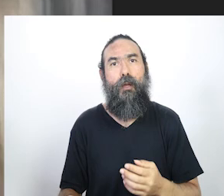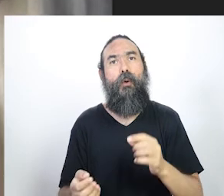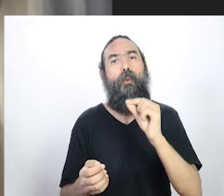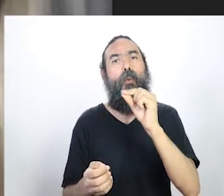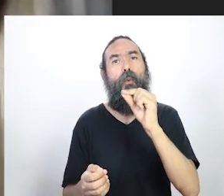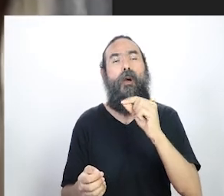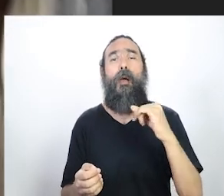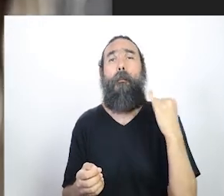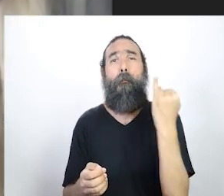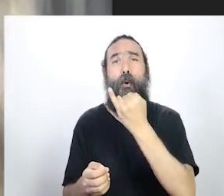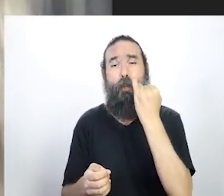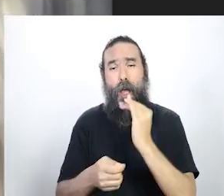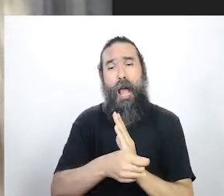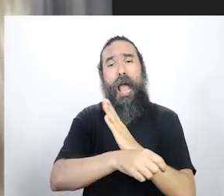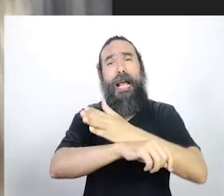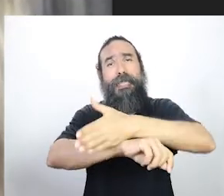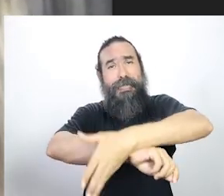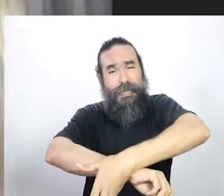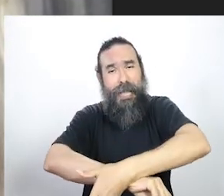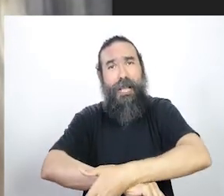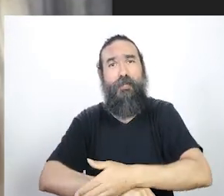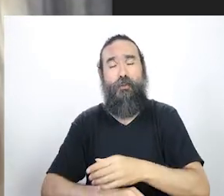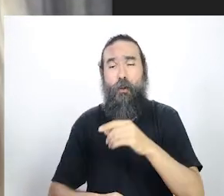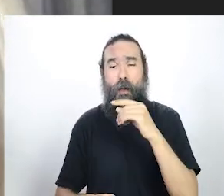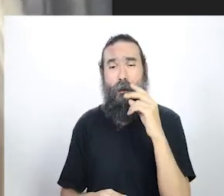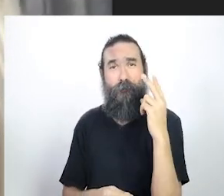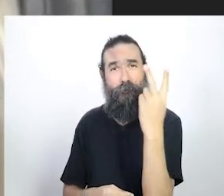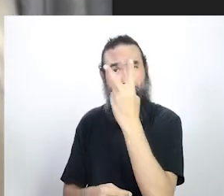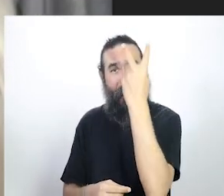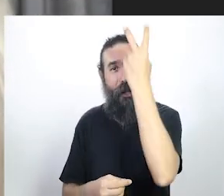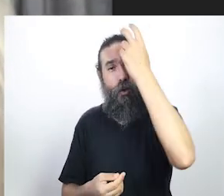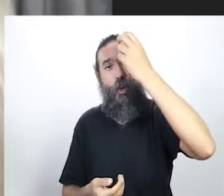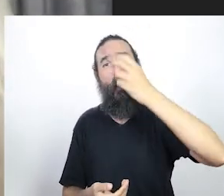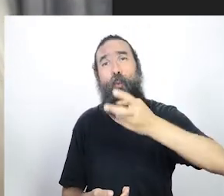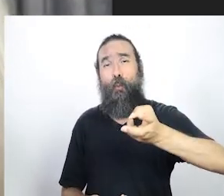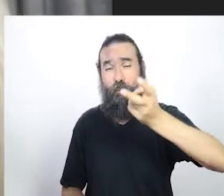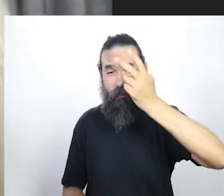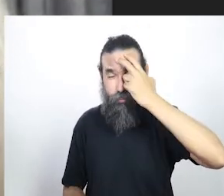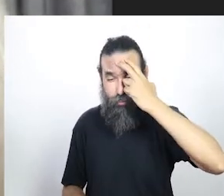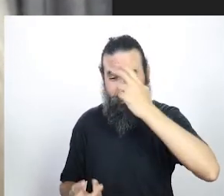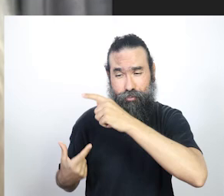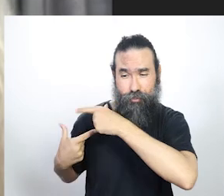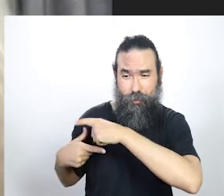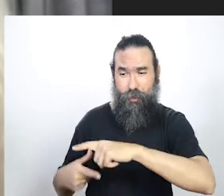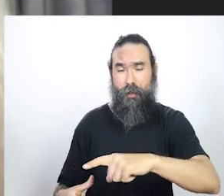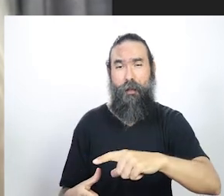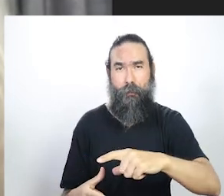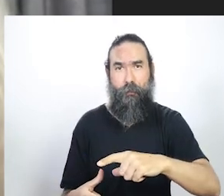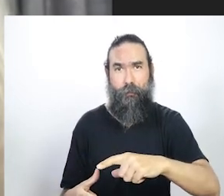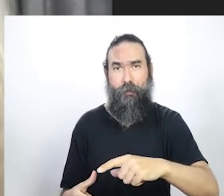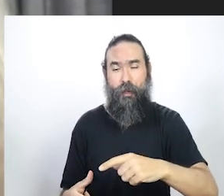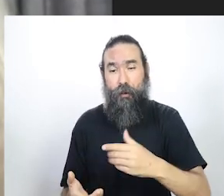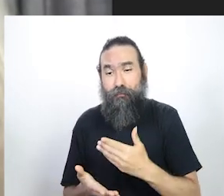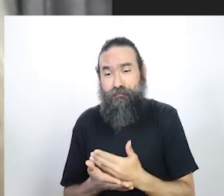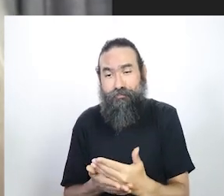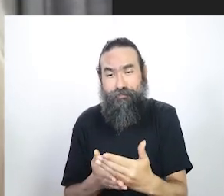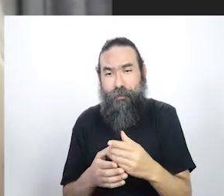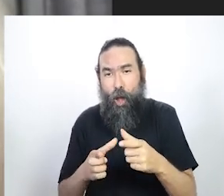A democratização do acesso, a valorização das culturas foi, vamos dizer